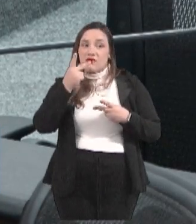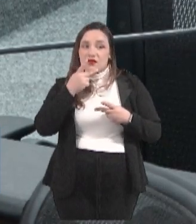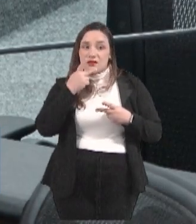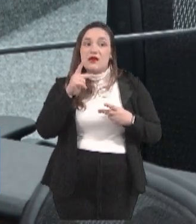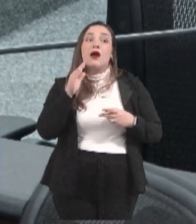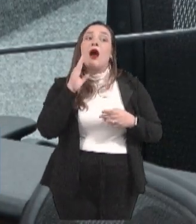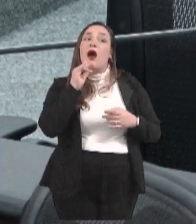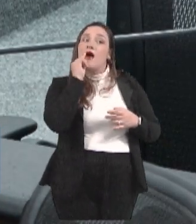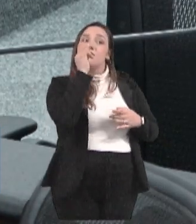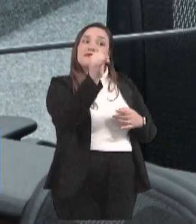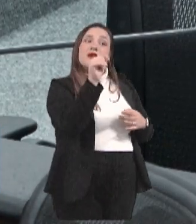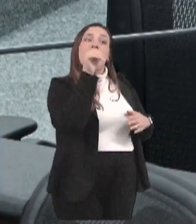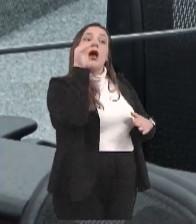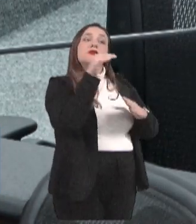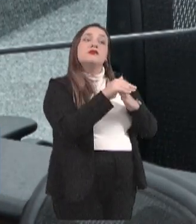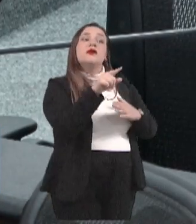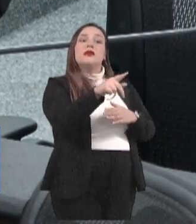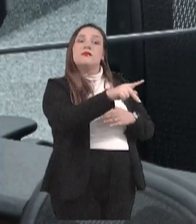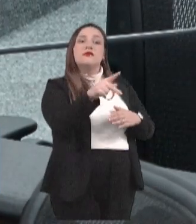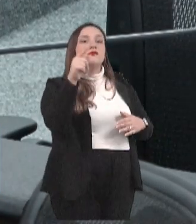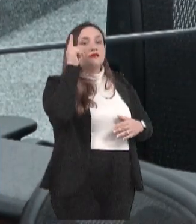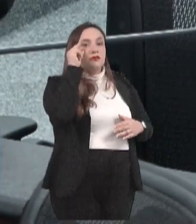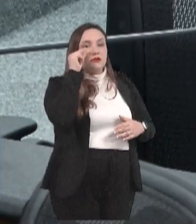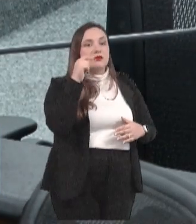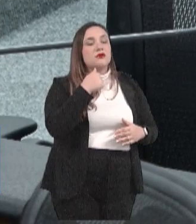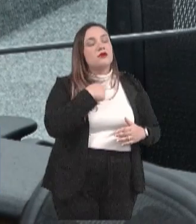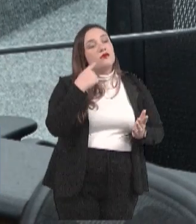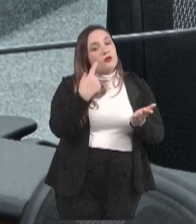casa. À tarde eu me encontro com o